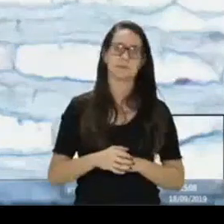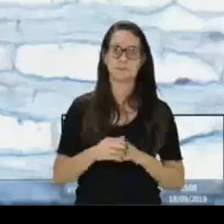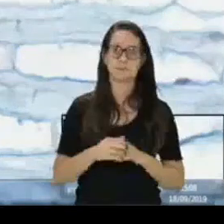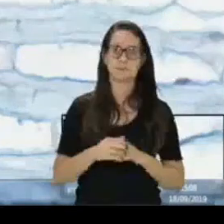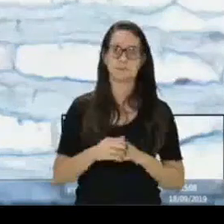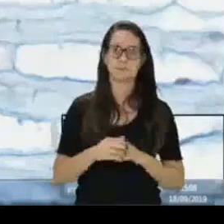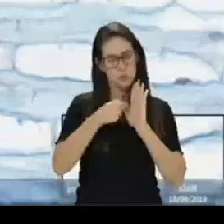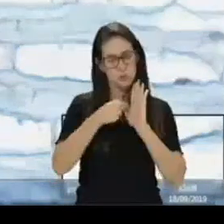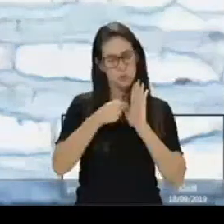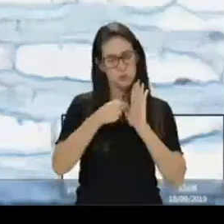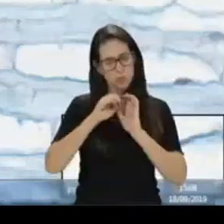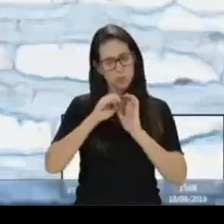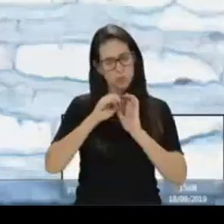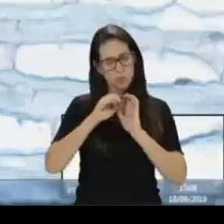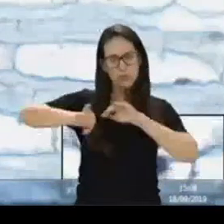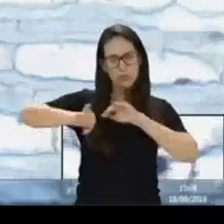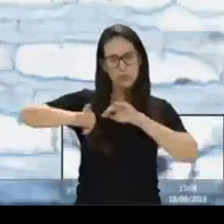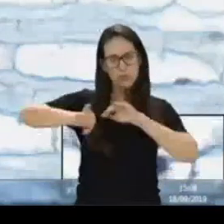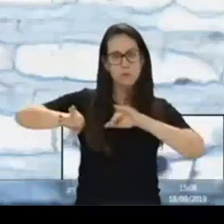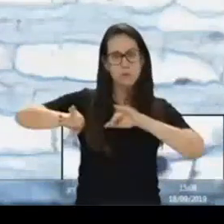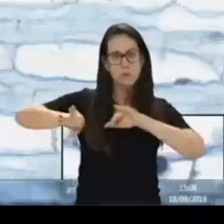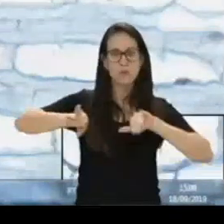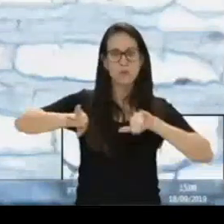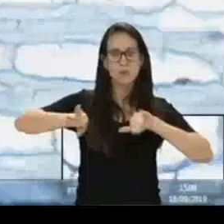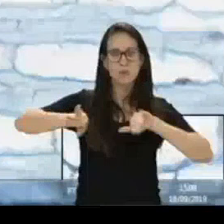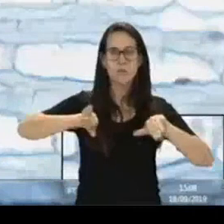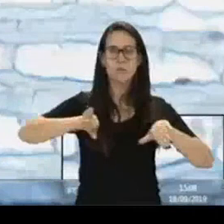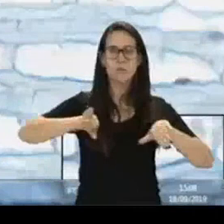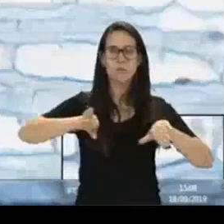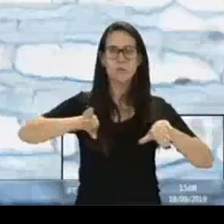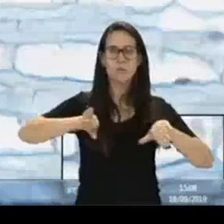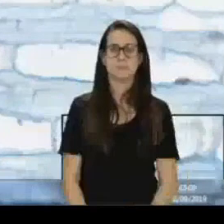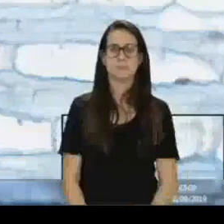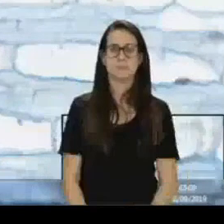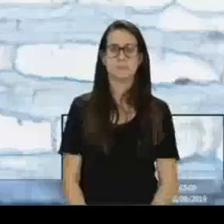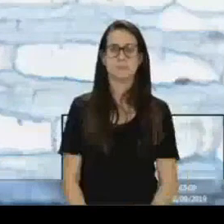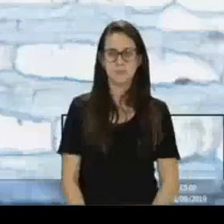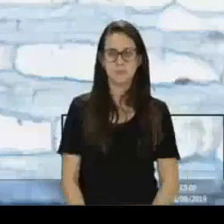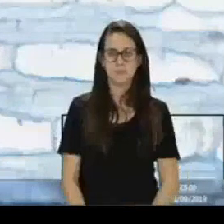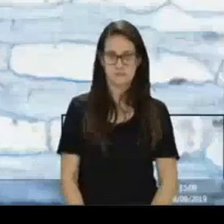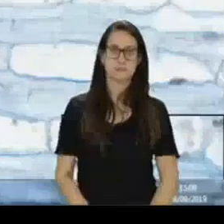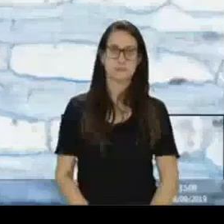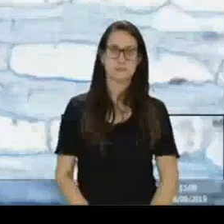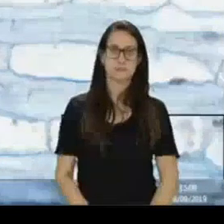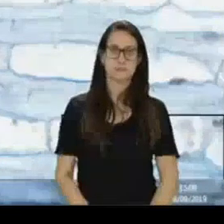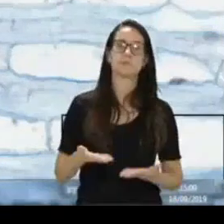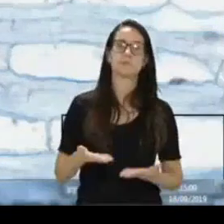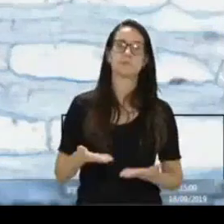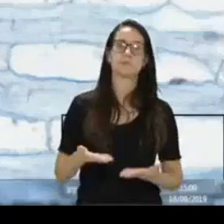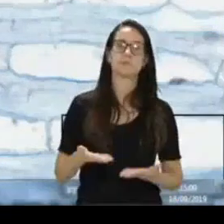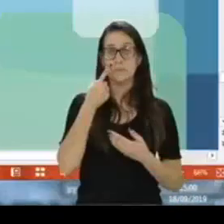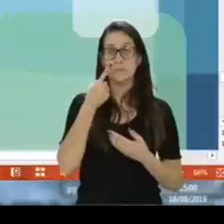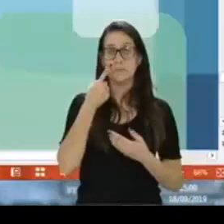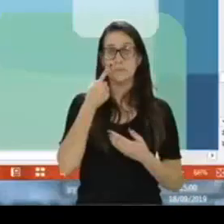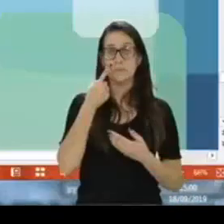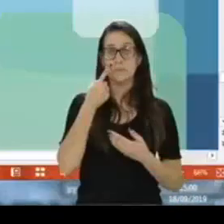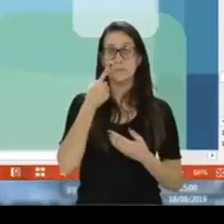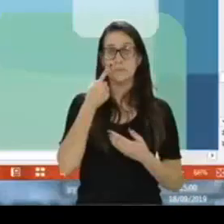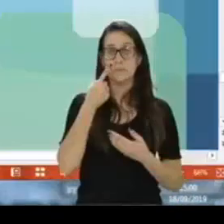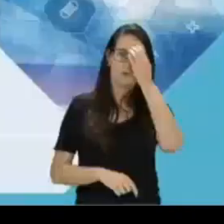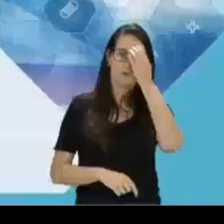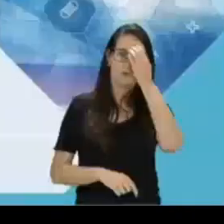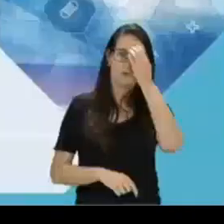dessa célula para as diferentes extremidades. Então, vamos retornar à nossa